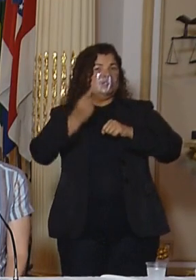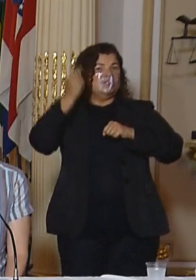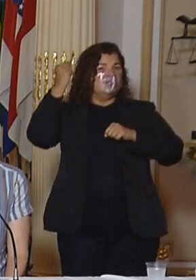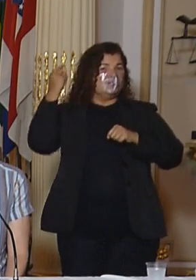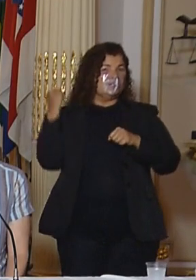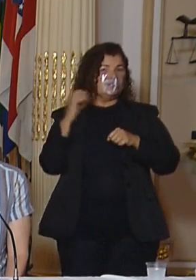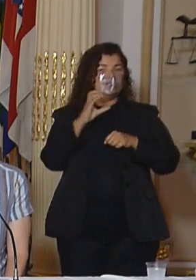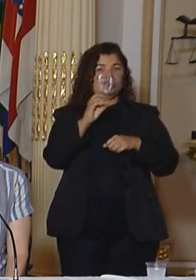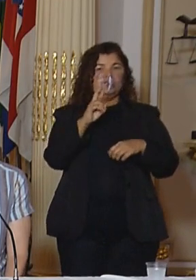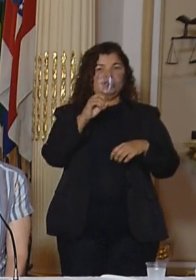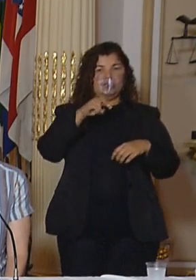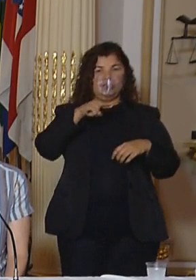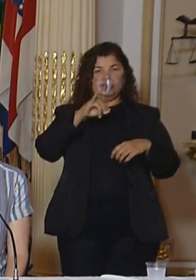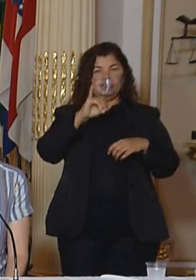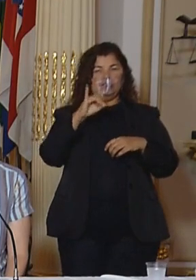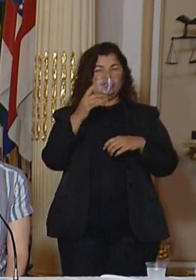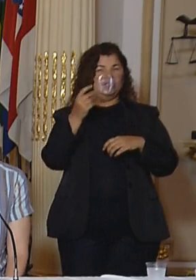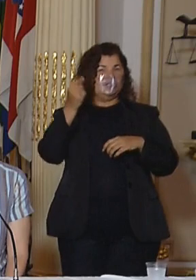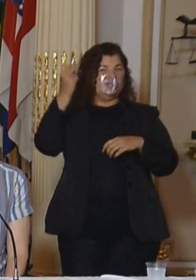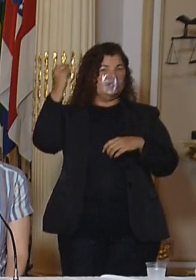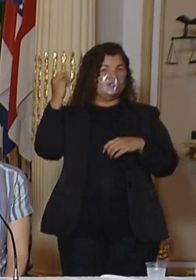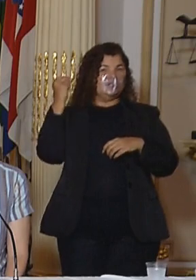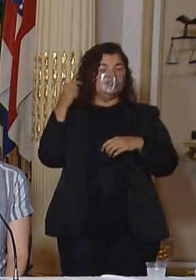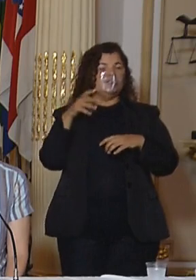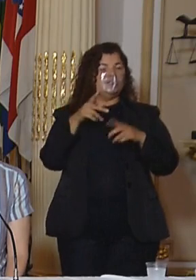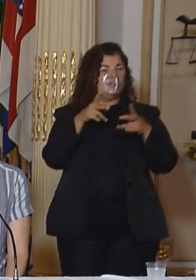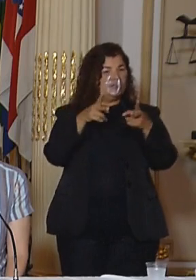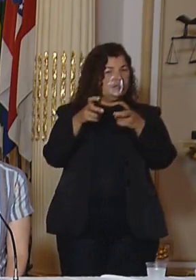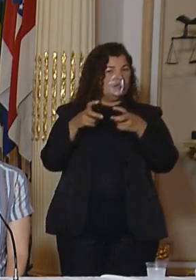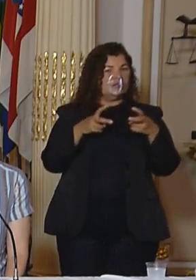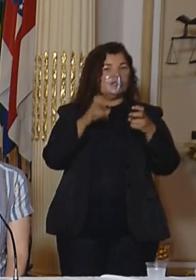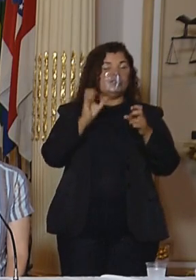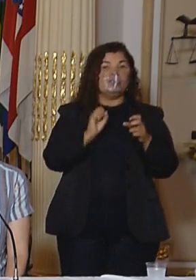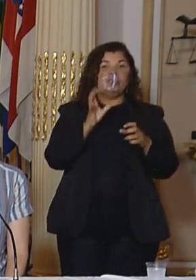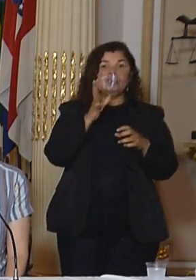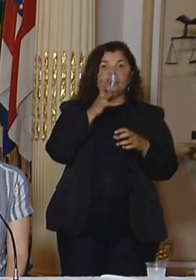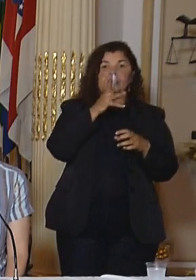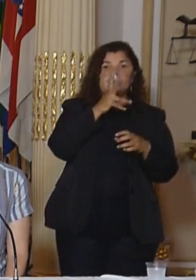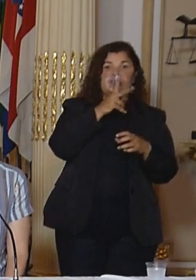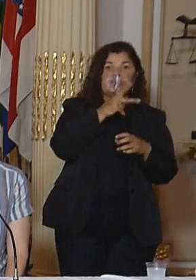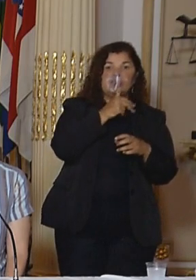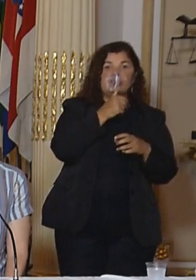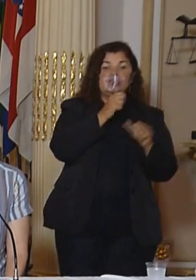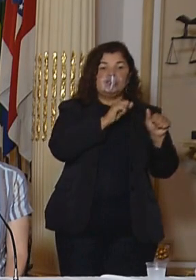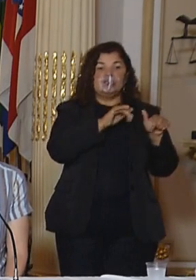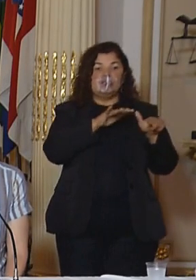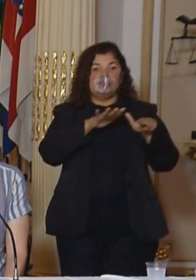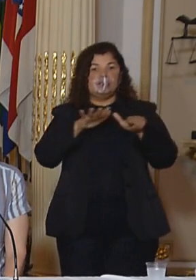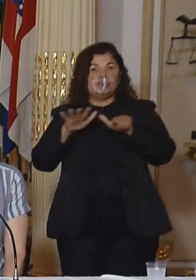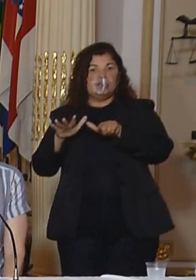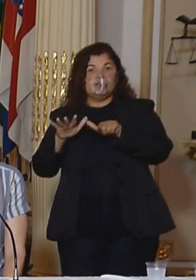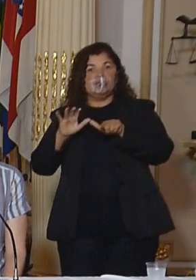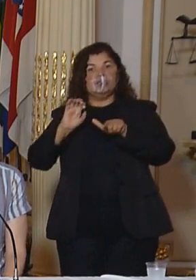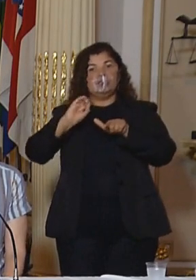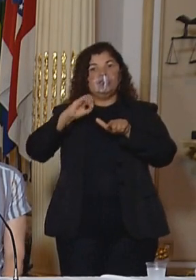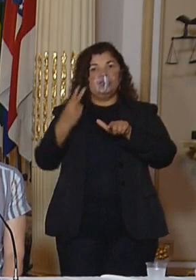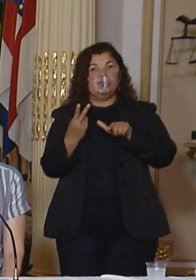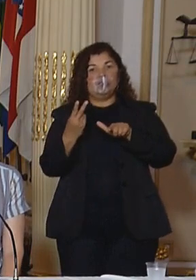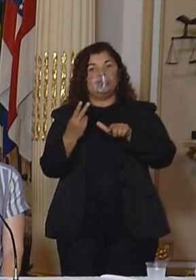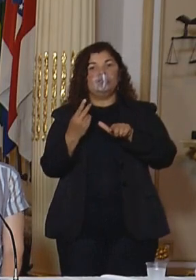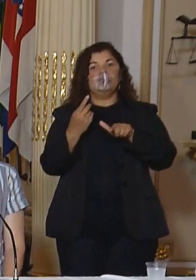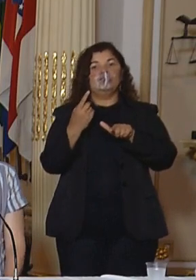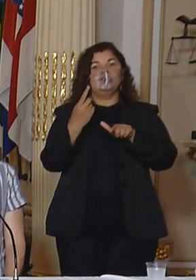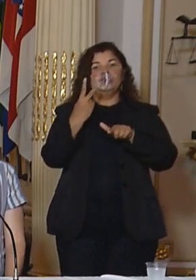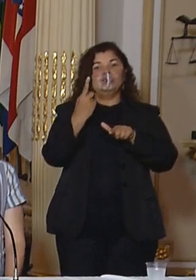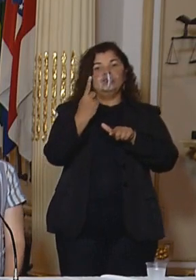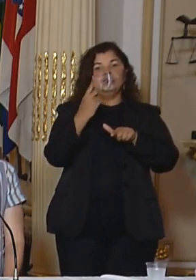conhecidos da ciência, a gente percebe que essa imunidade parcial pode durar desde algumas semanas até talvez